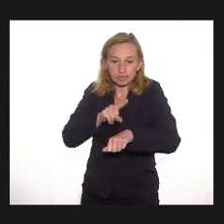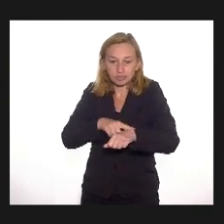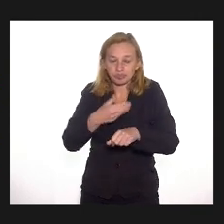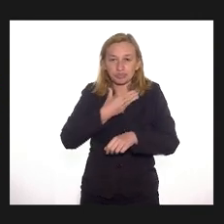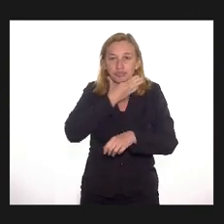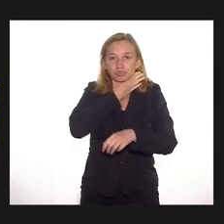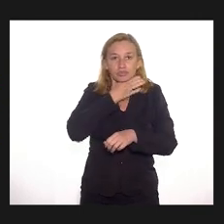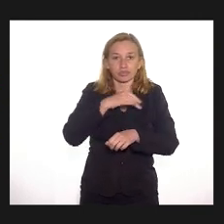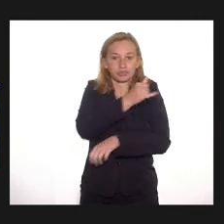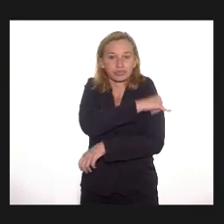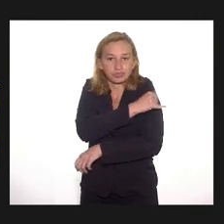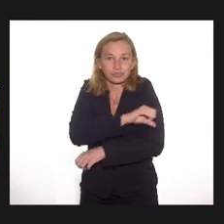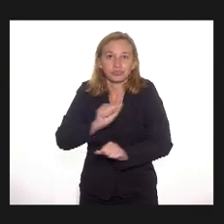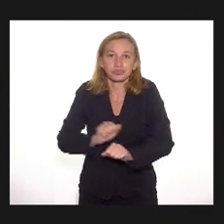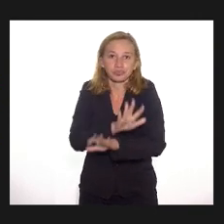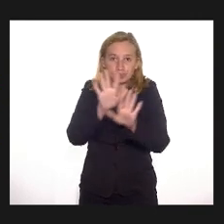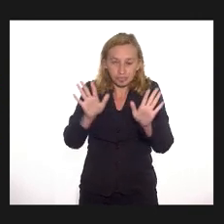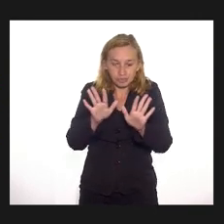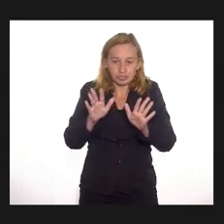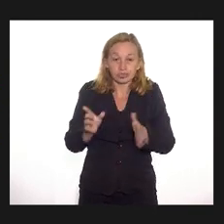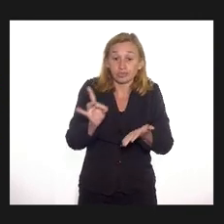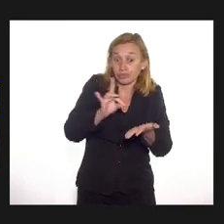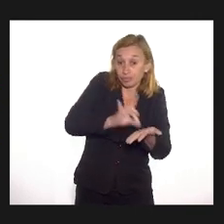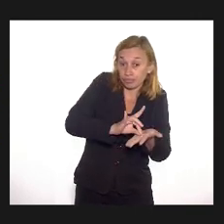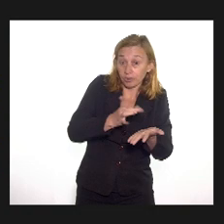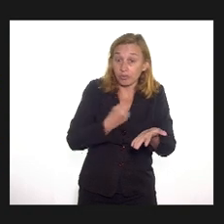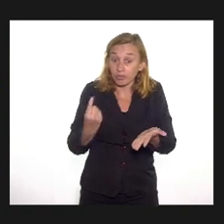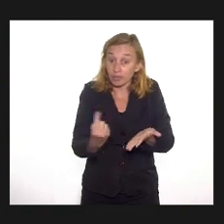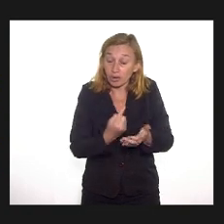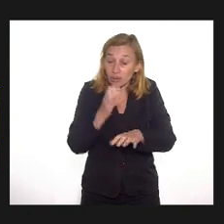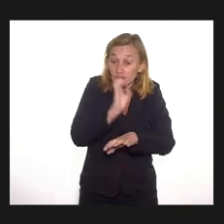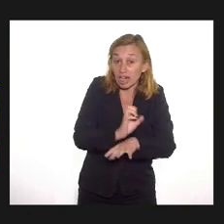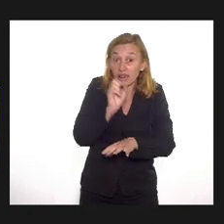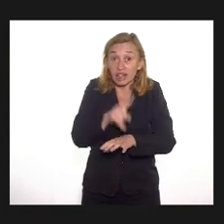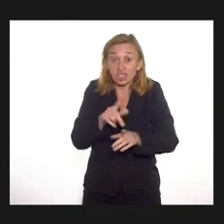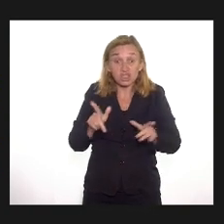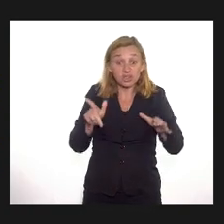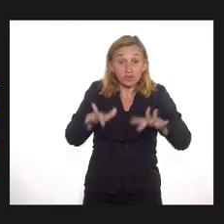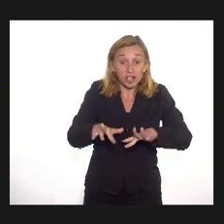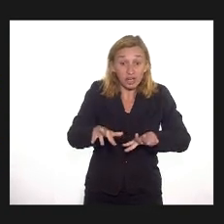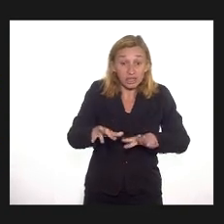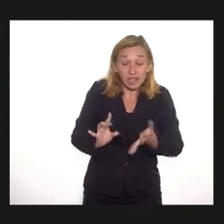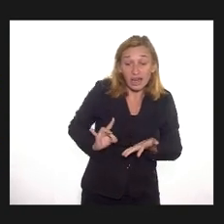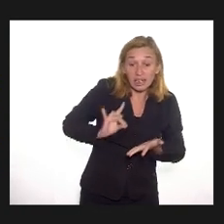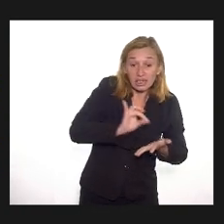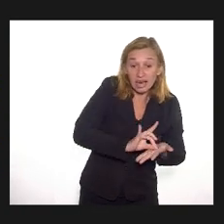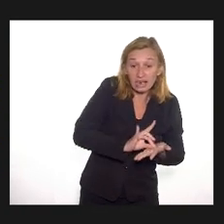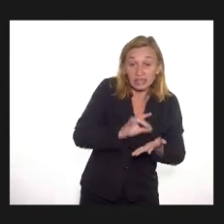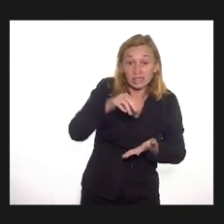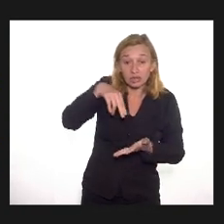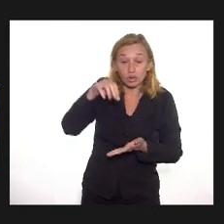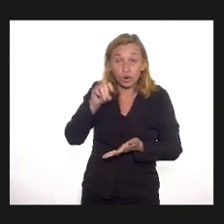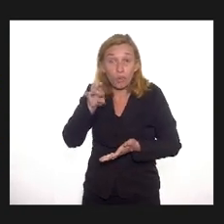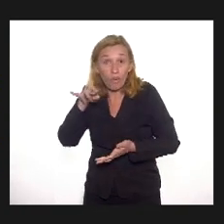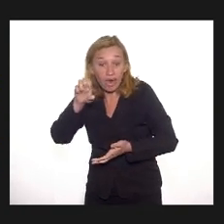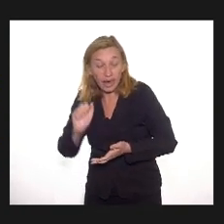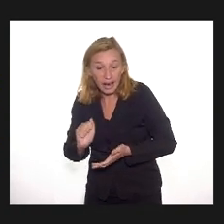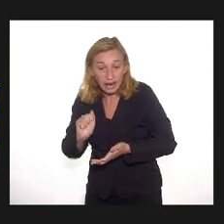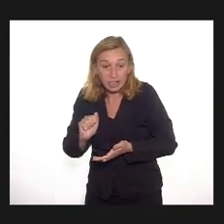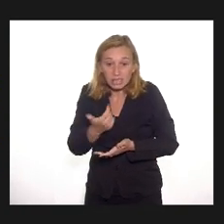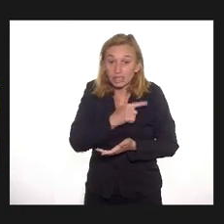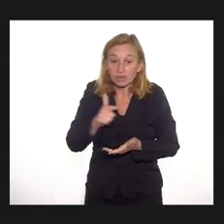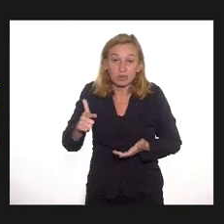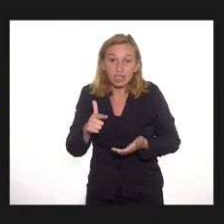Janeiro. E quero deixar claro que a realidade do nosso Estado é diferente da realidade da Noruega, por exemplo, que não tem